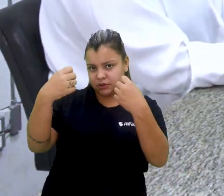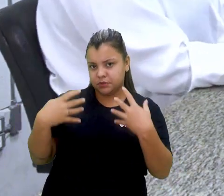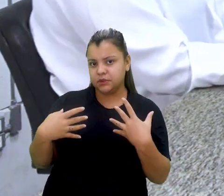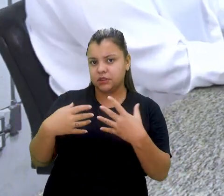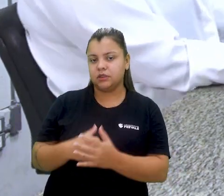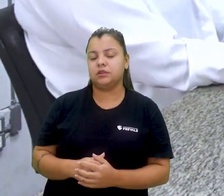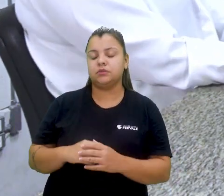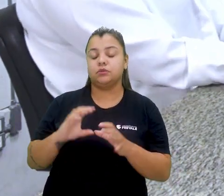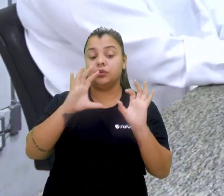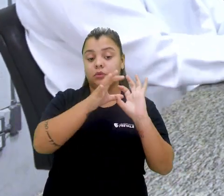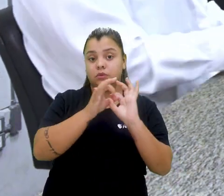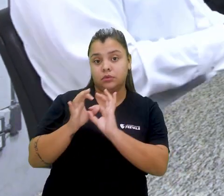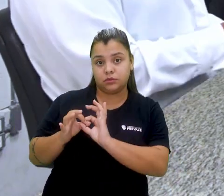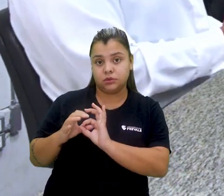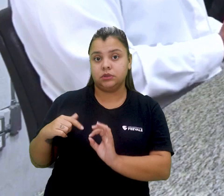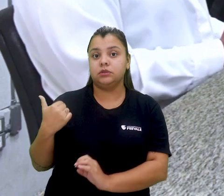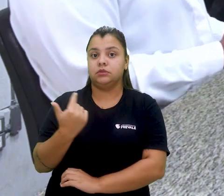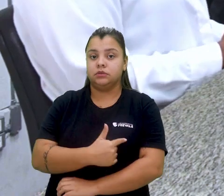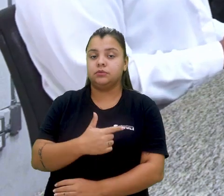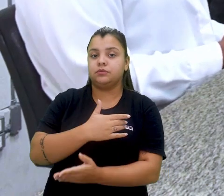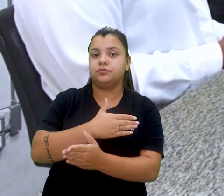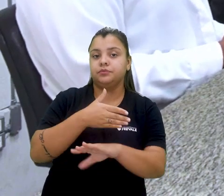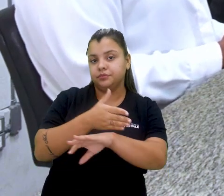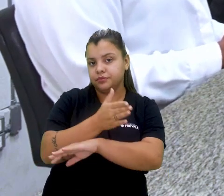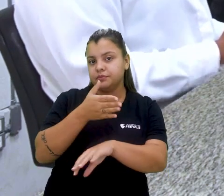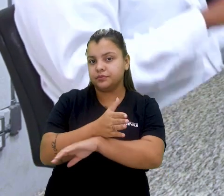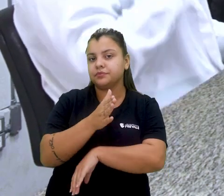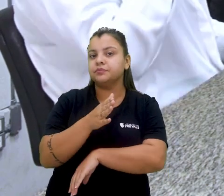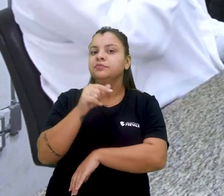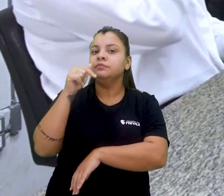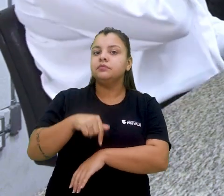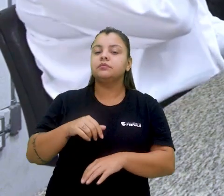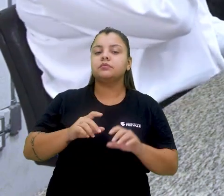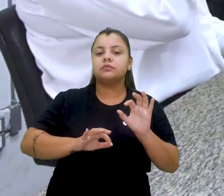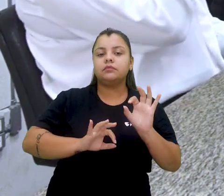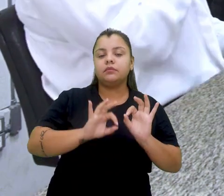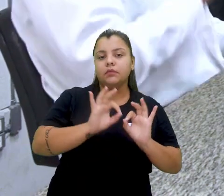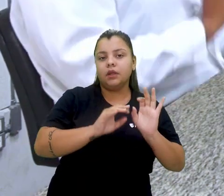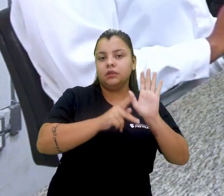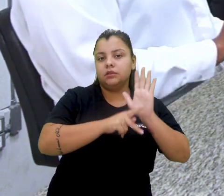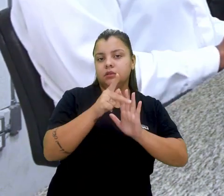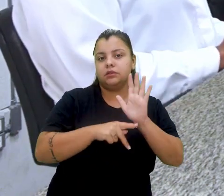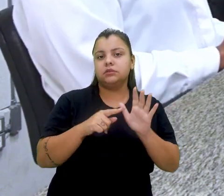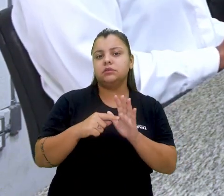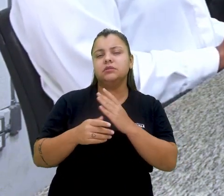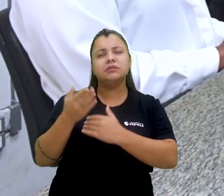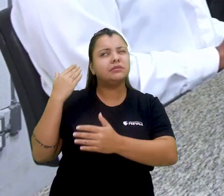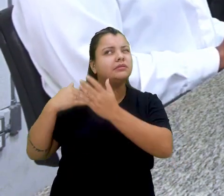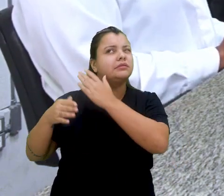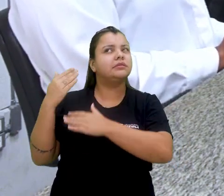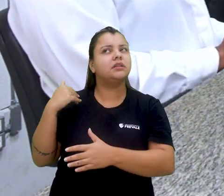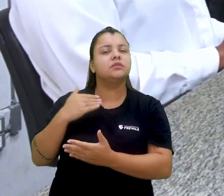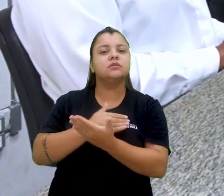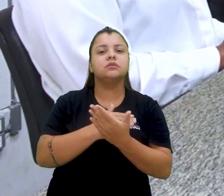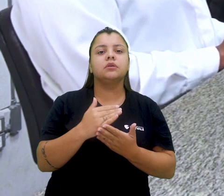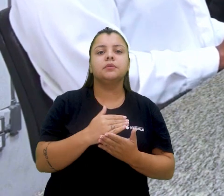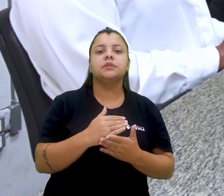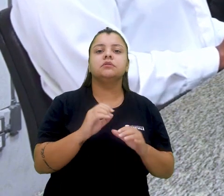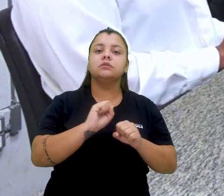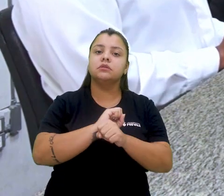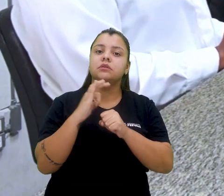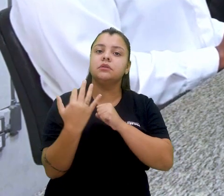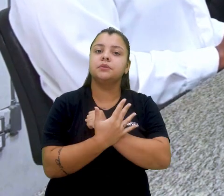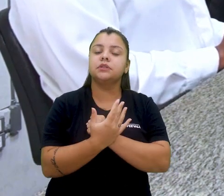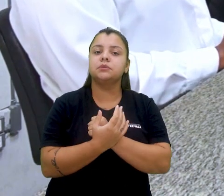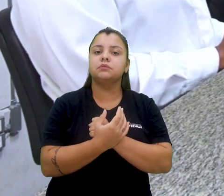e a Ana Cláudia entramos no no no no projeto né Logo no início lá no meio da pandemia a Ana Cláudia disse assim ah